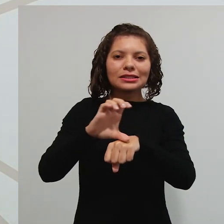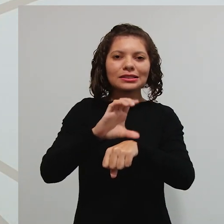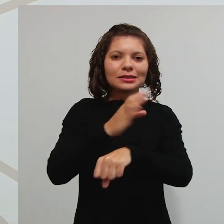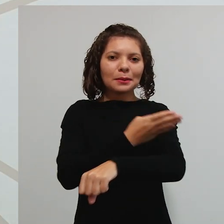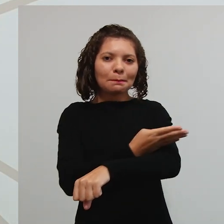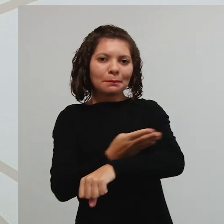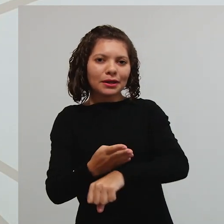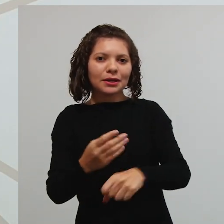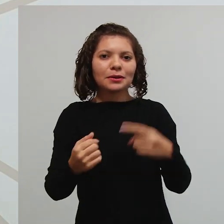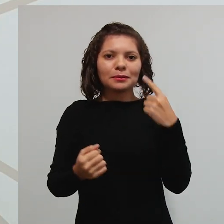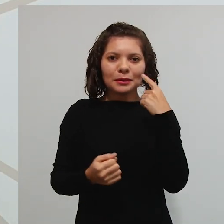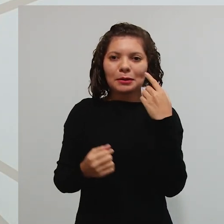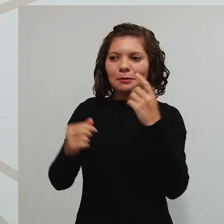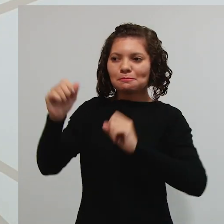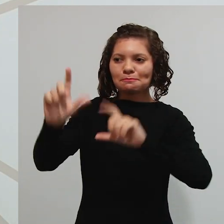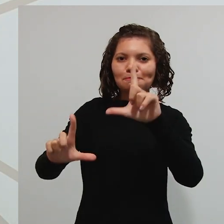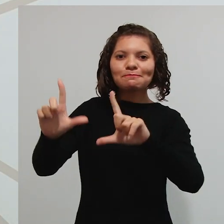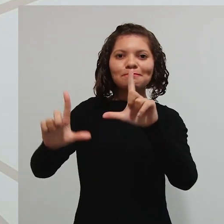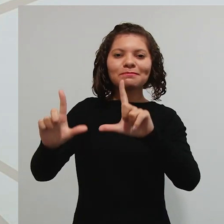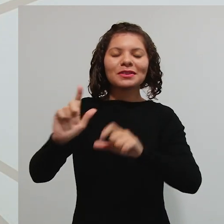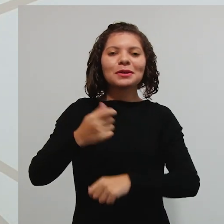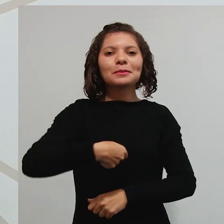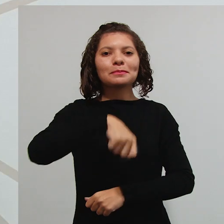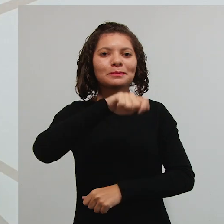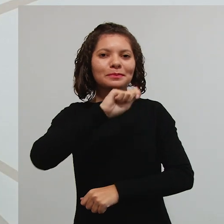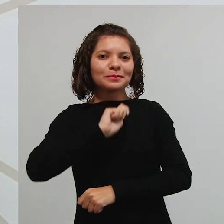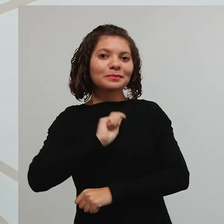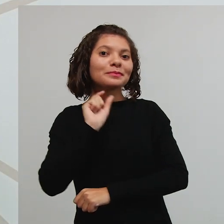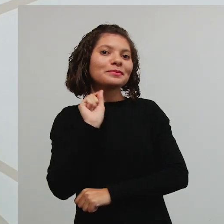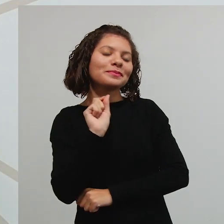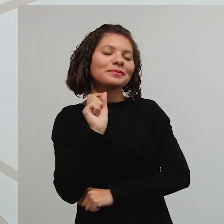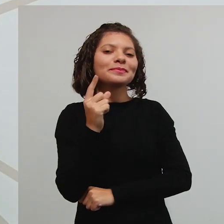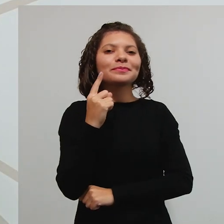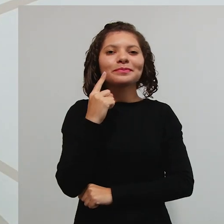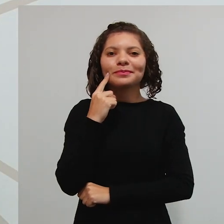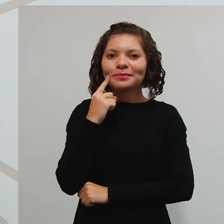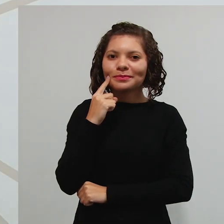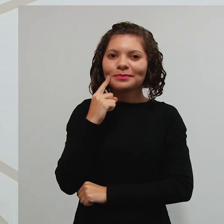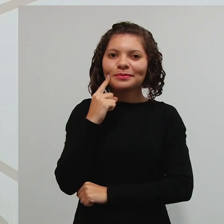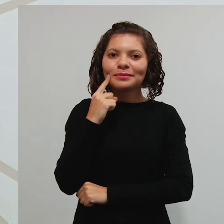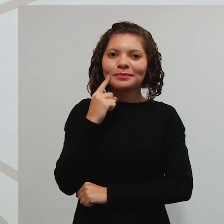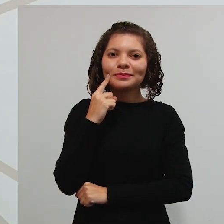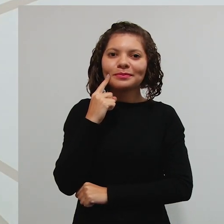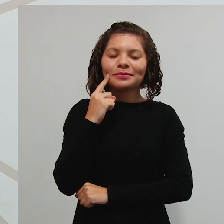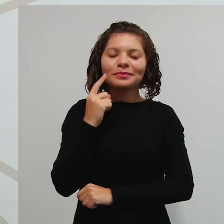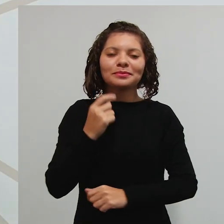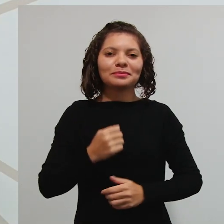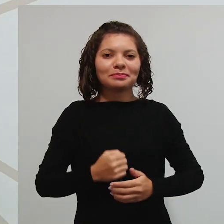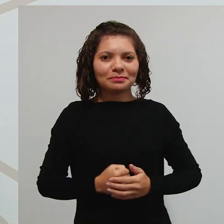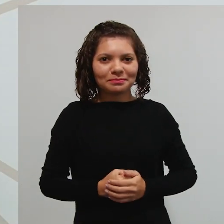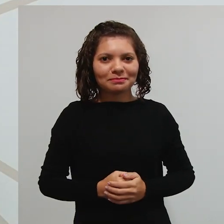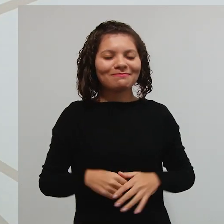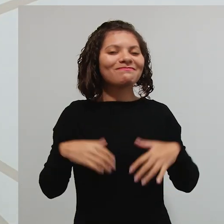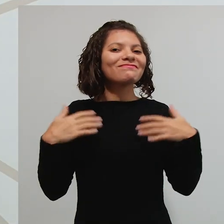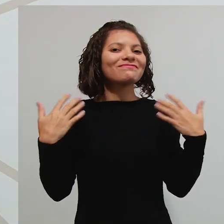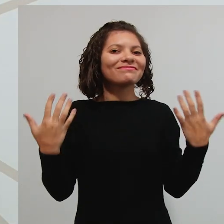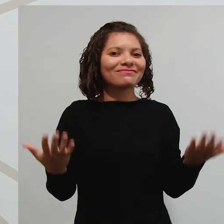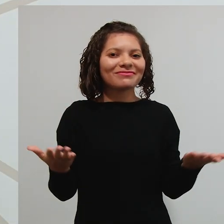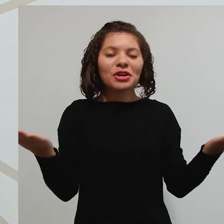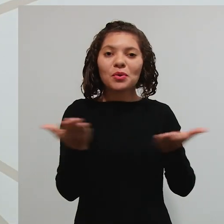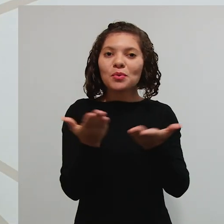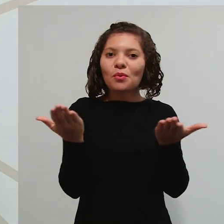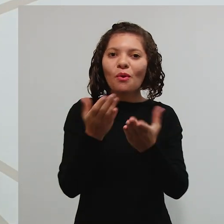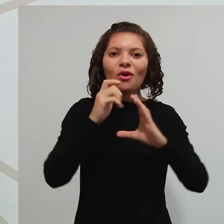À direita, a nossa tela interativa. E o meu sinal para a comunidade Libras é Anabela. Então,